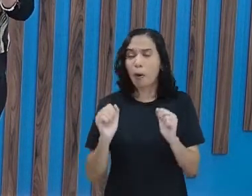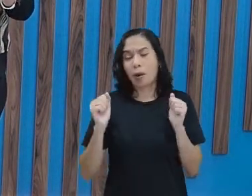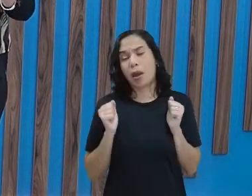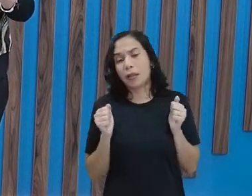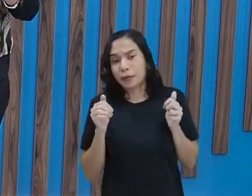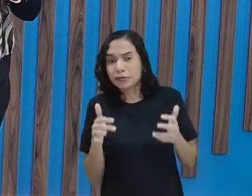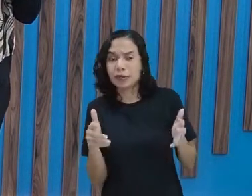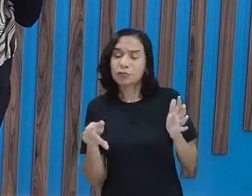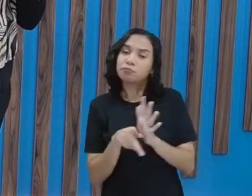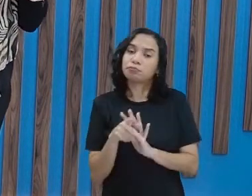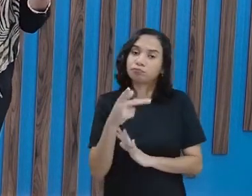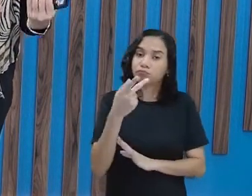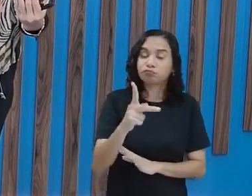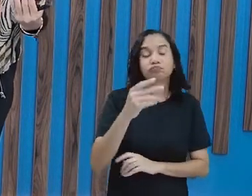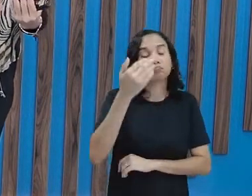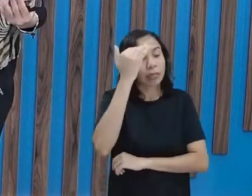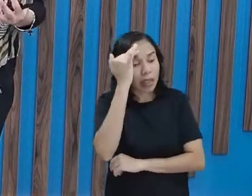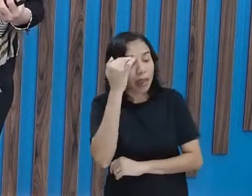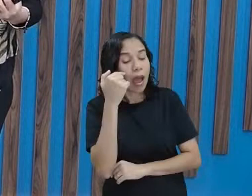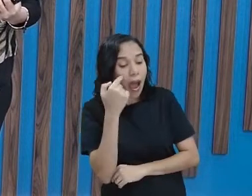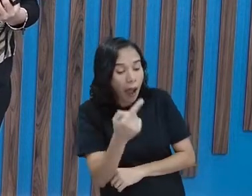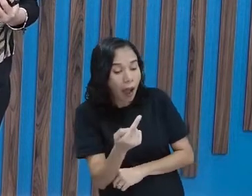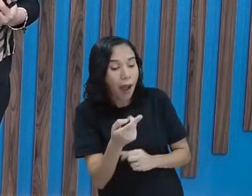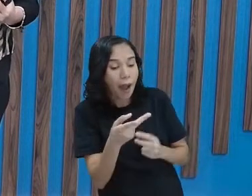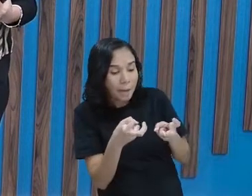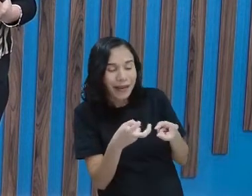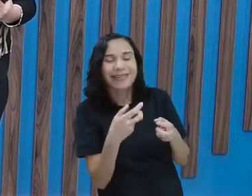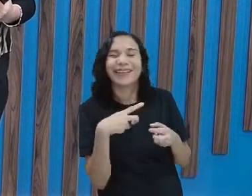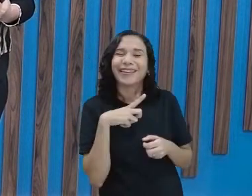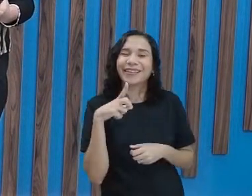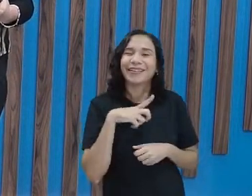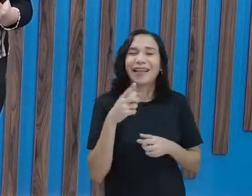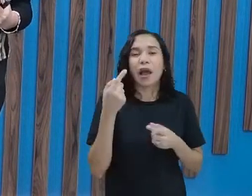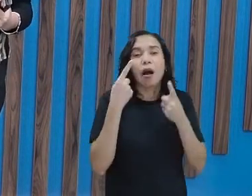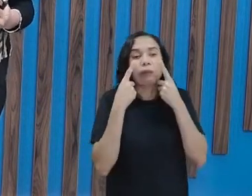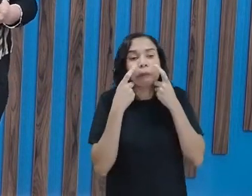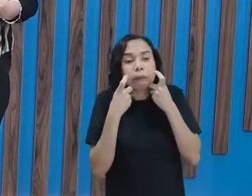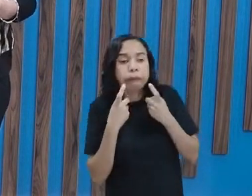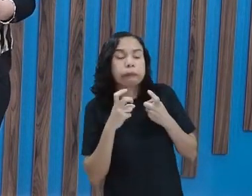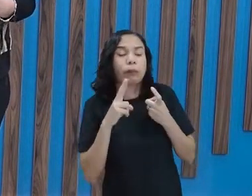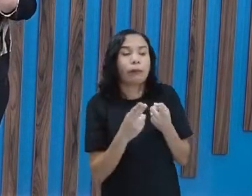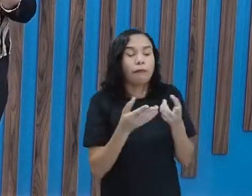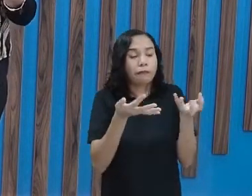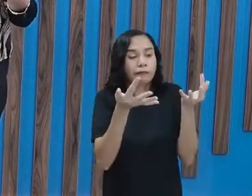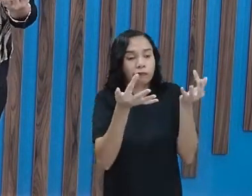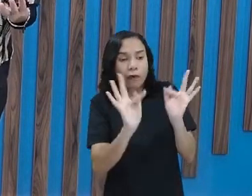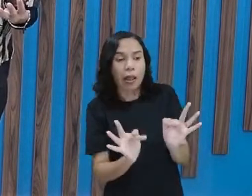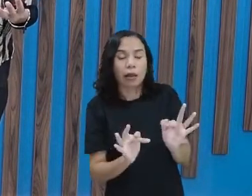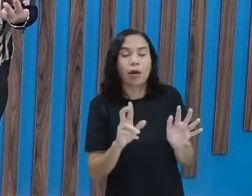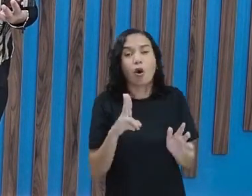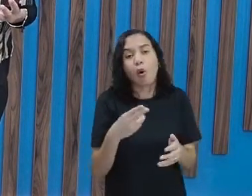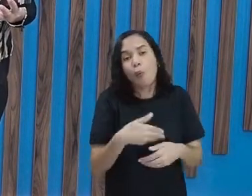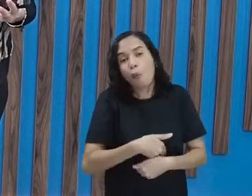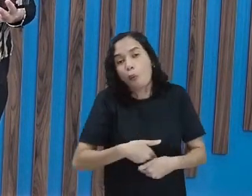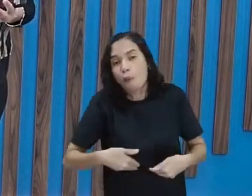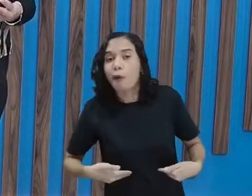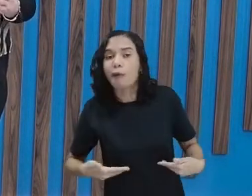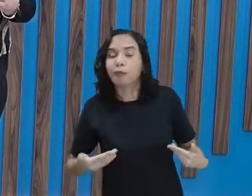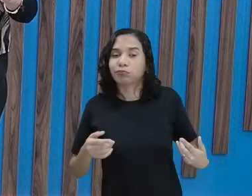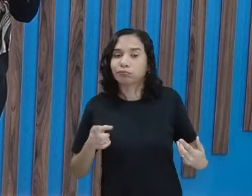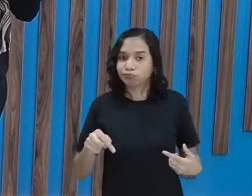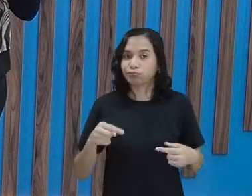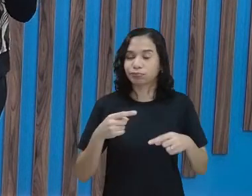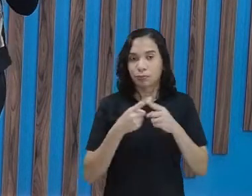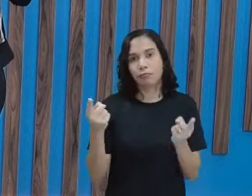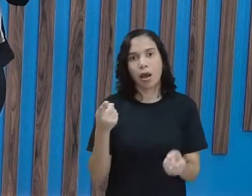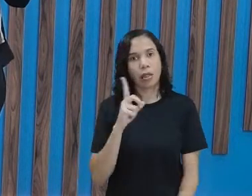de uma forma que você entenda. Você sabe quando ele está chorando, você sabe quando ele está com fome, não é? Mas